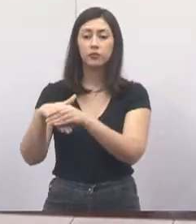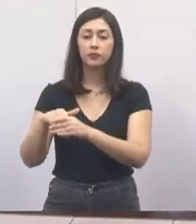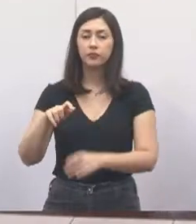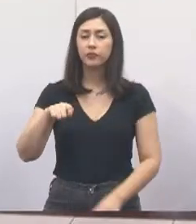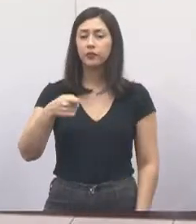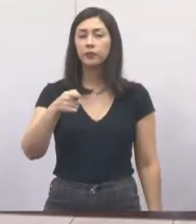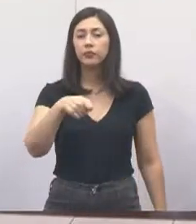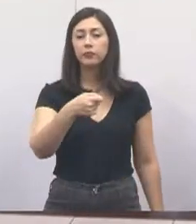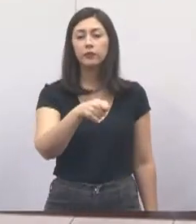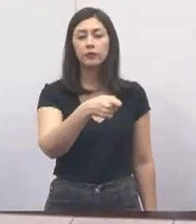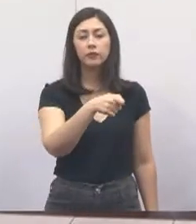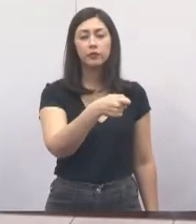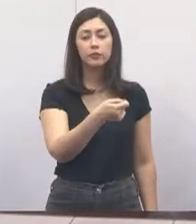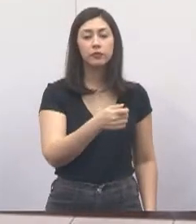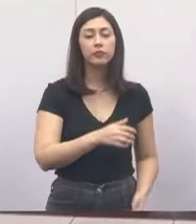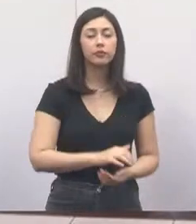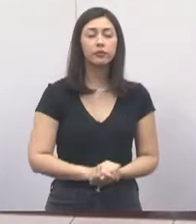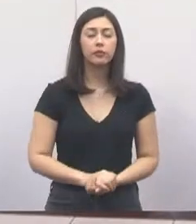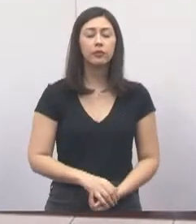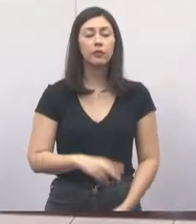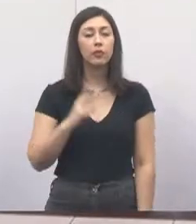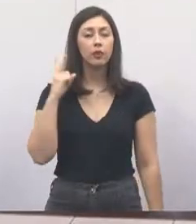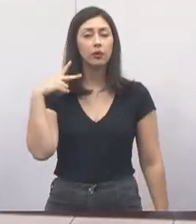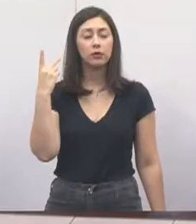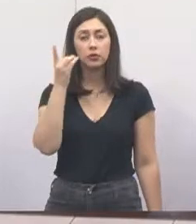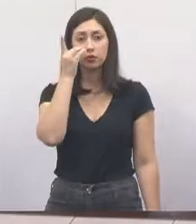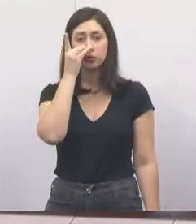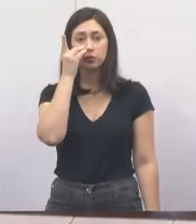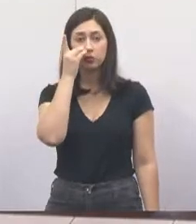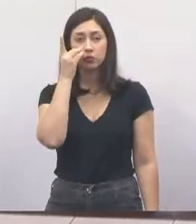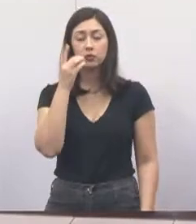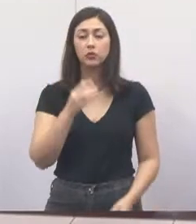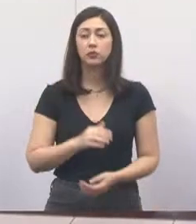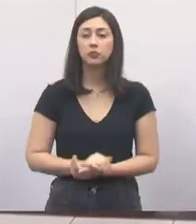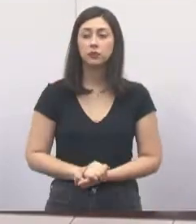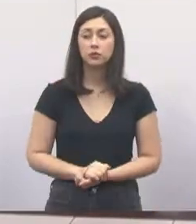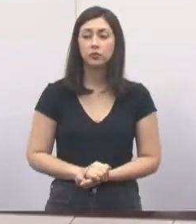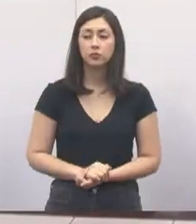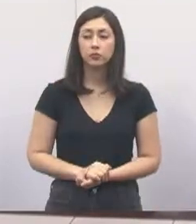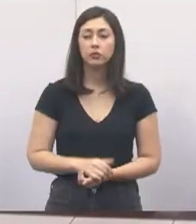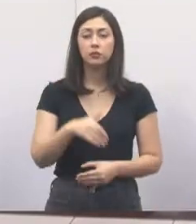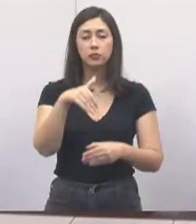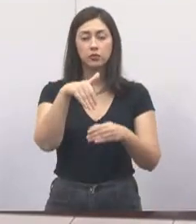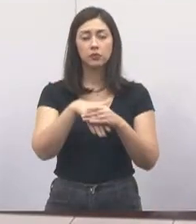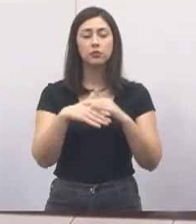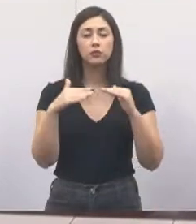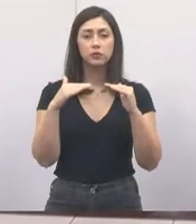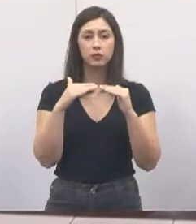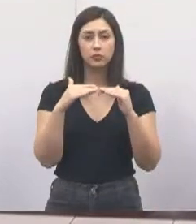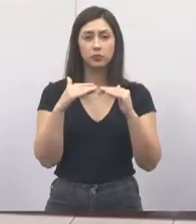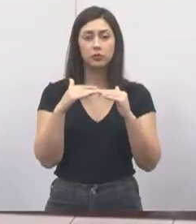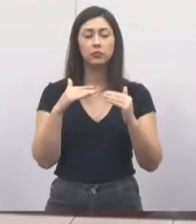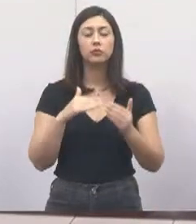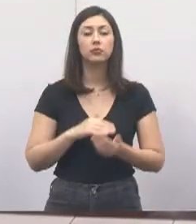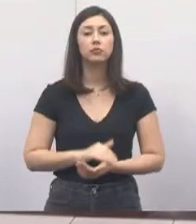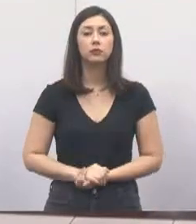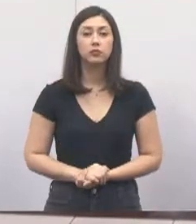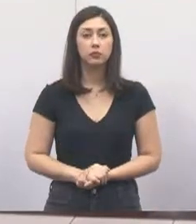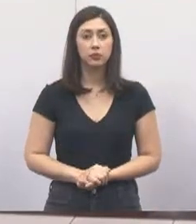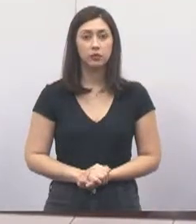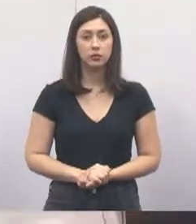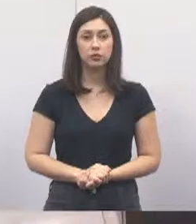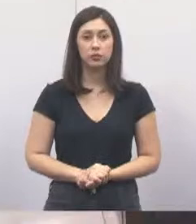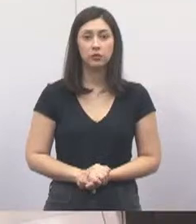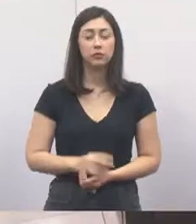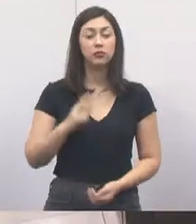forma regimental. Como voto, vereador Dude? Meu voto é favorável.